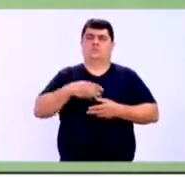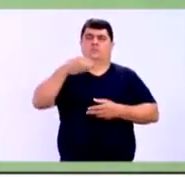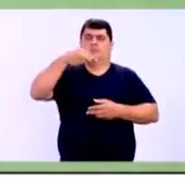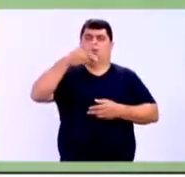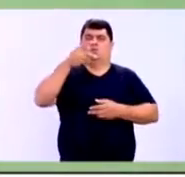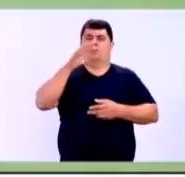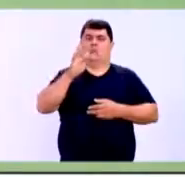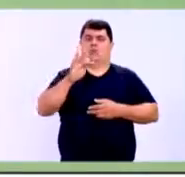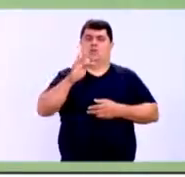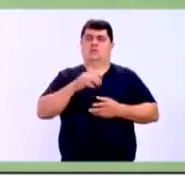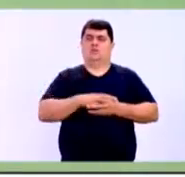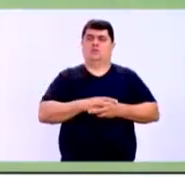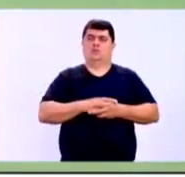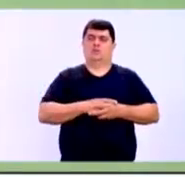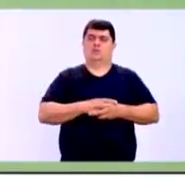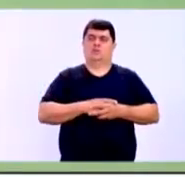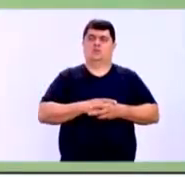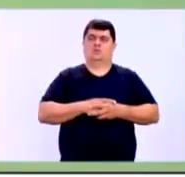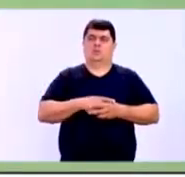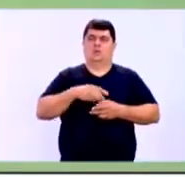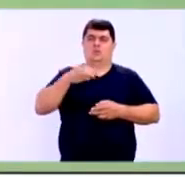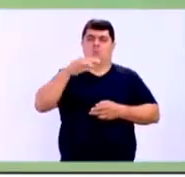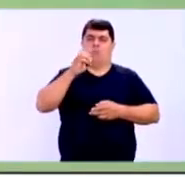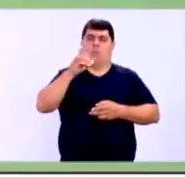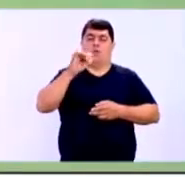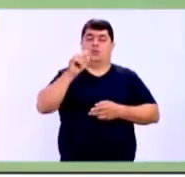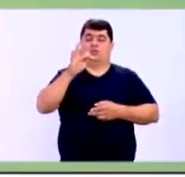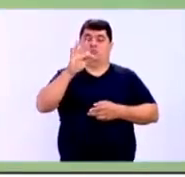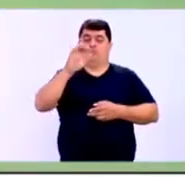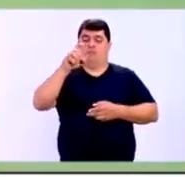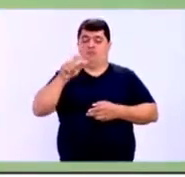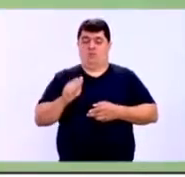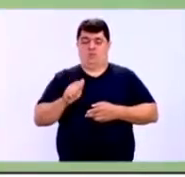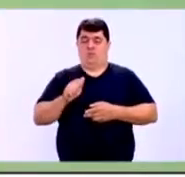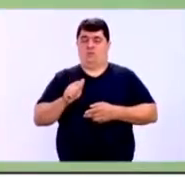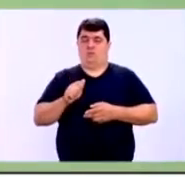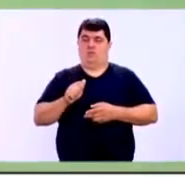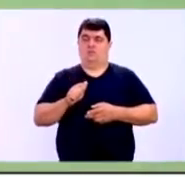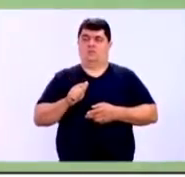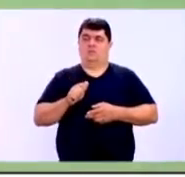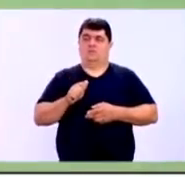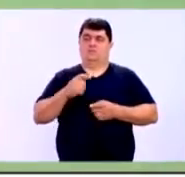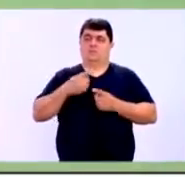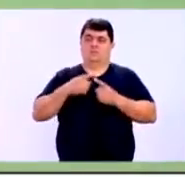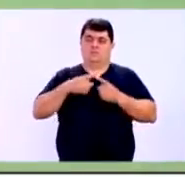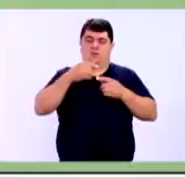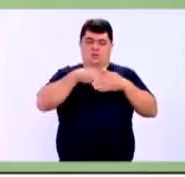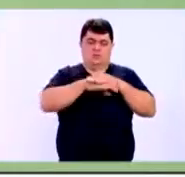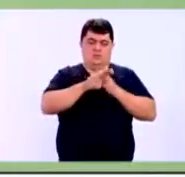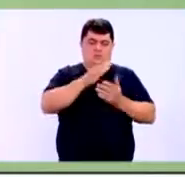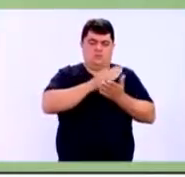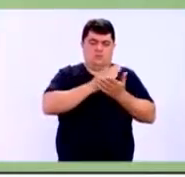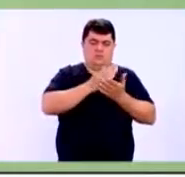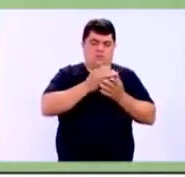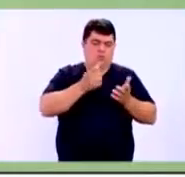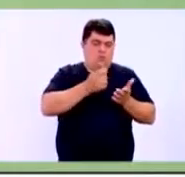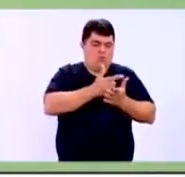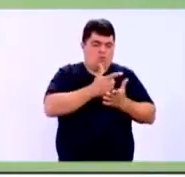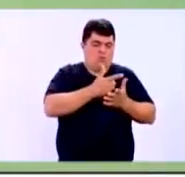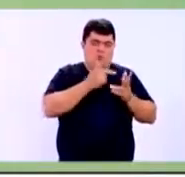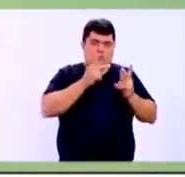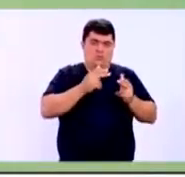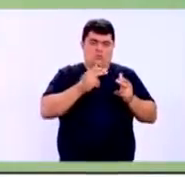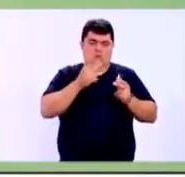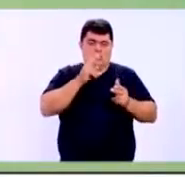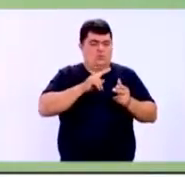MPF, média ponderada fixa. Os estoques iniciais e compras são tratados como se fosse